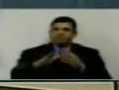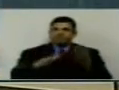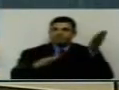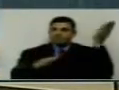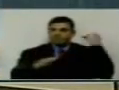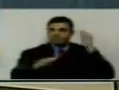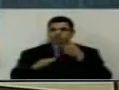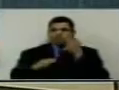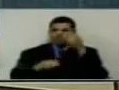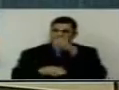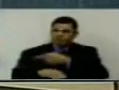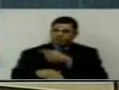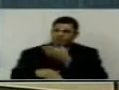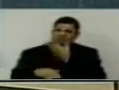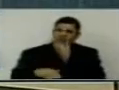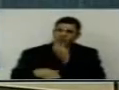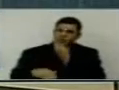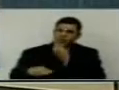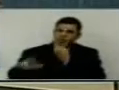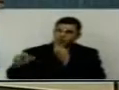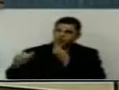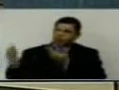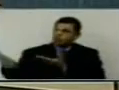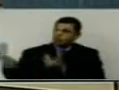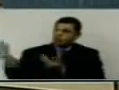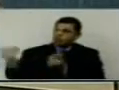para aqueles garotos, vocês